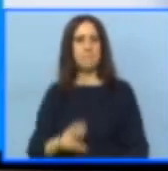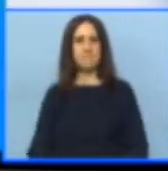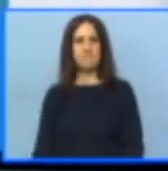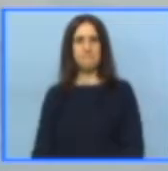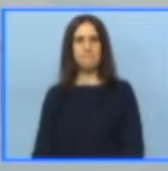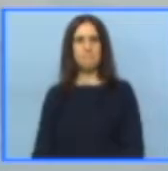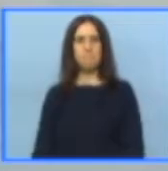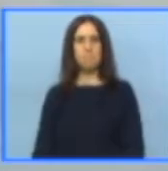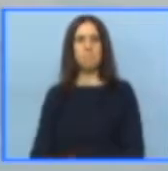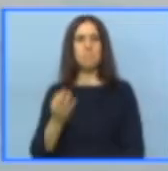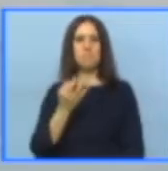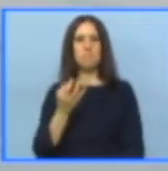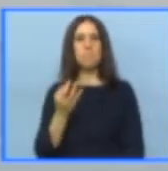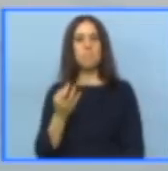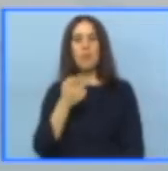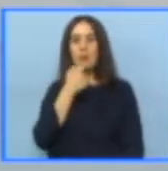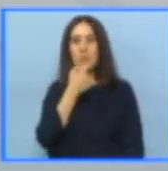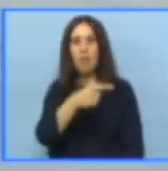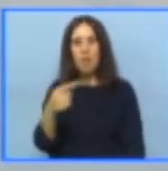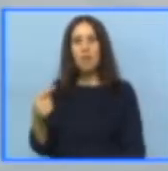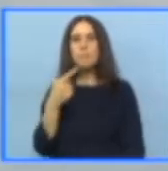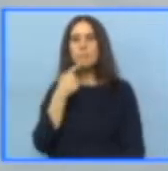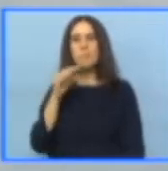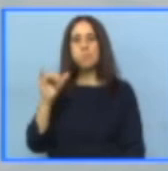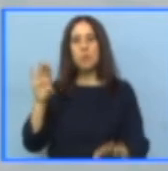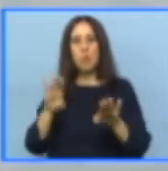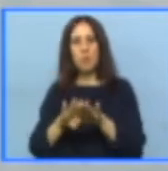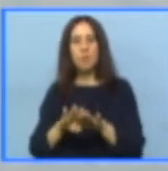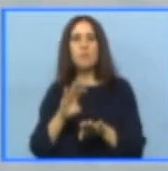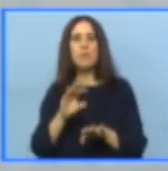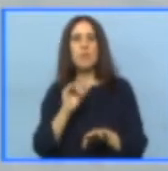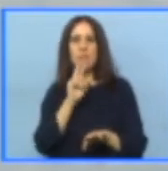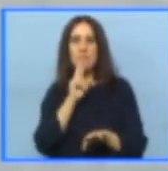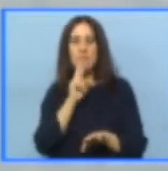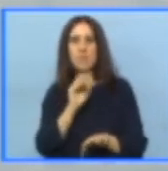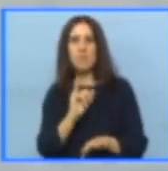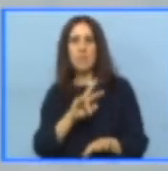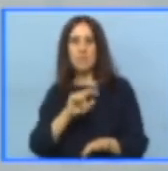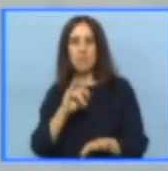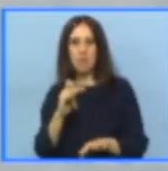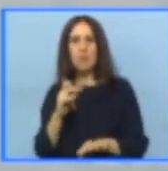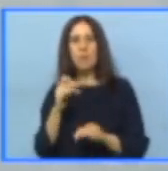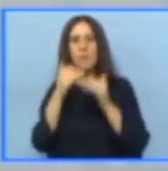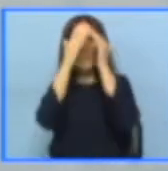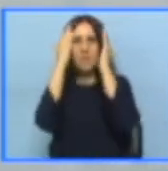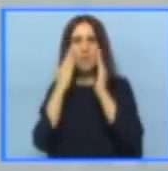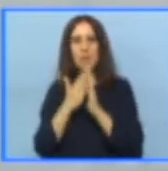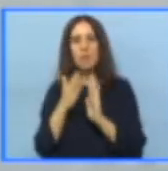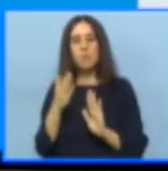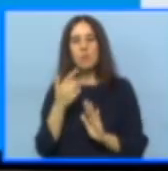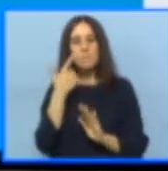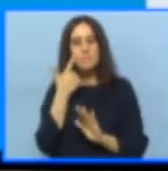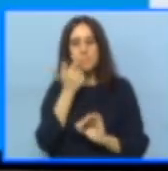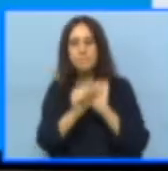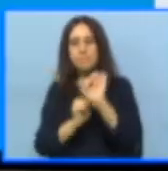que é necessário, para compreender o que se vive na Cova de Iria, no Santuário Mariano, é necessário ter essas referências históricas, acredito. Eu